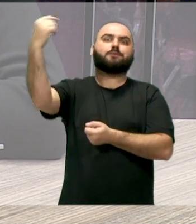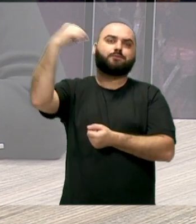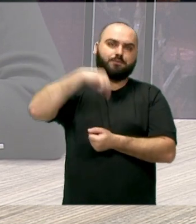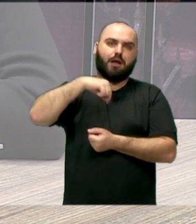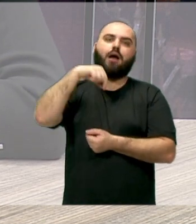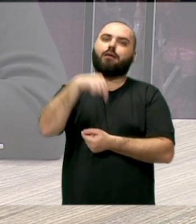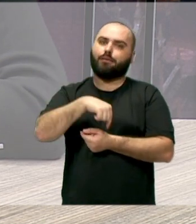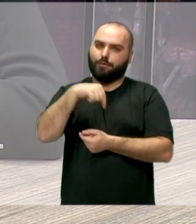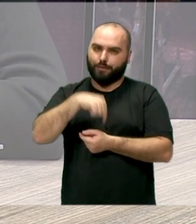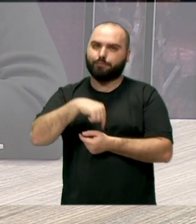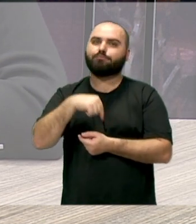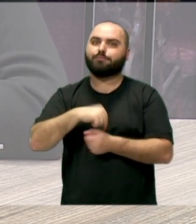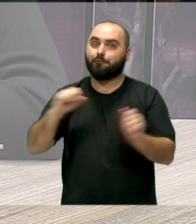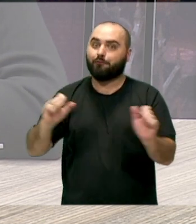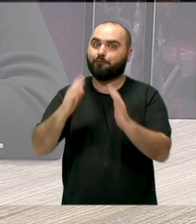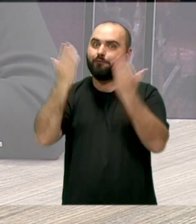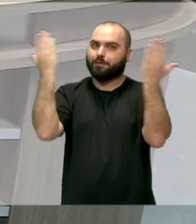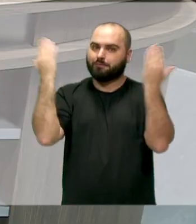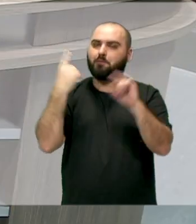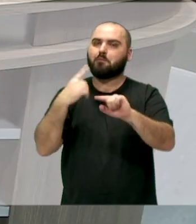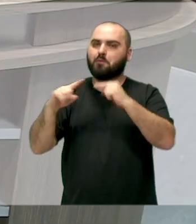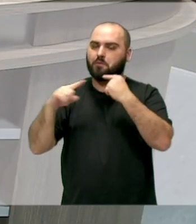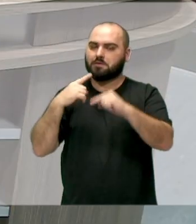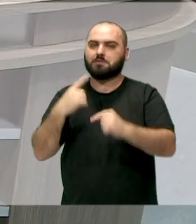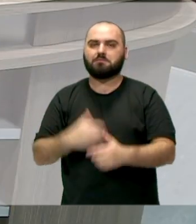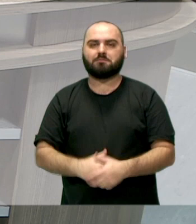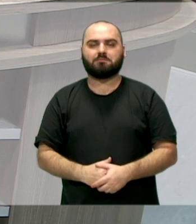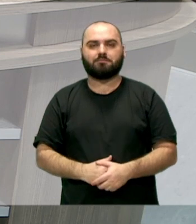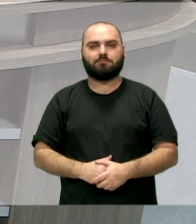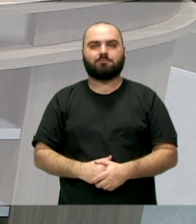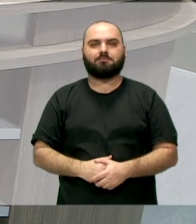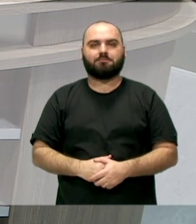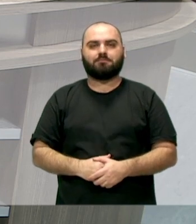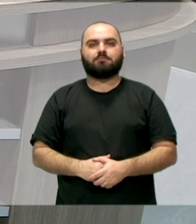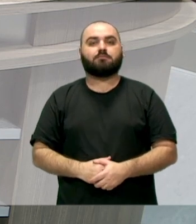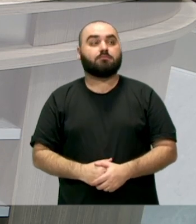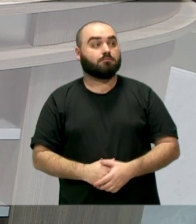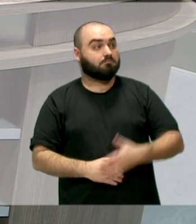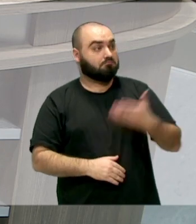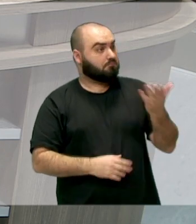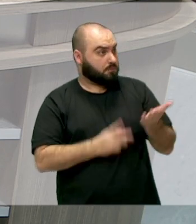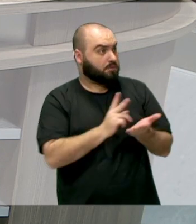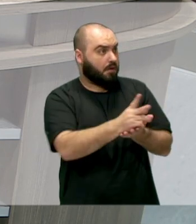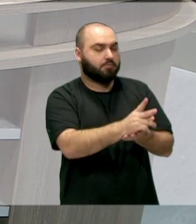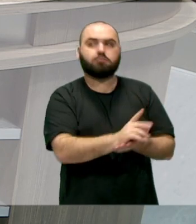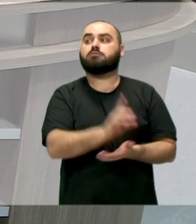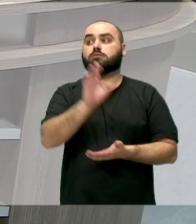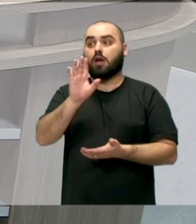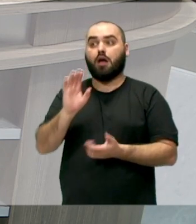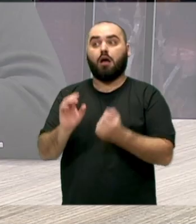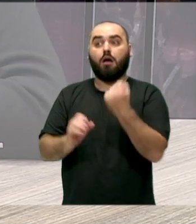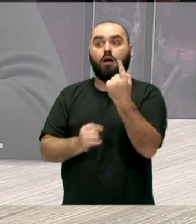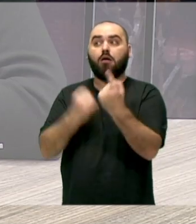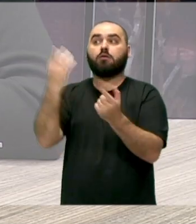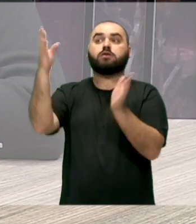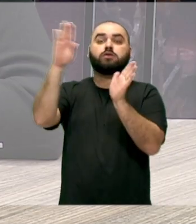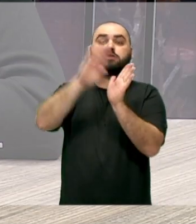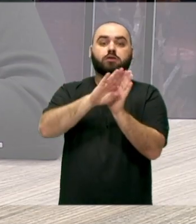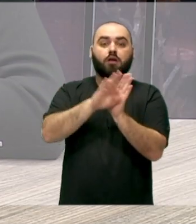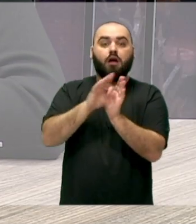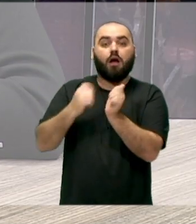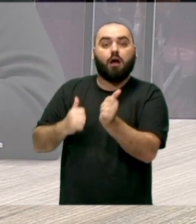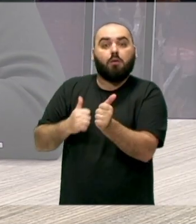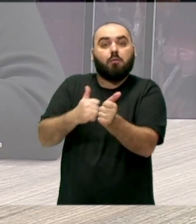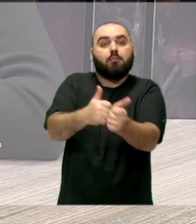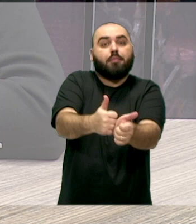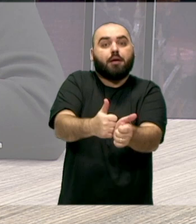que vão estar aqui comandando essas oficinas, ministrando. Como sempre, né? Alguns deles, inclusive, vêm acompanhando alguns dos